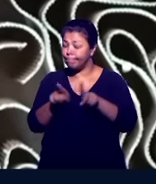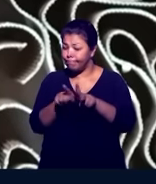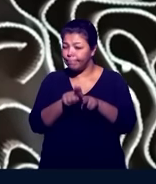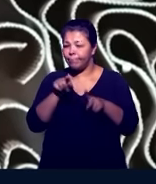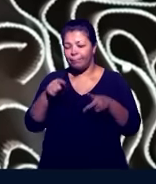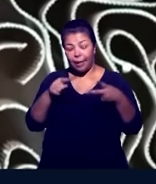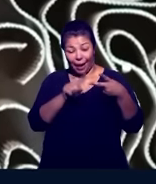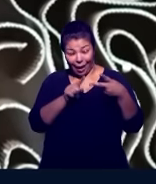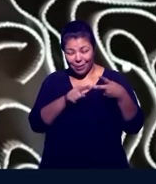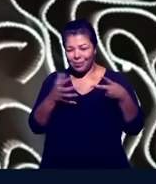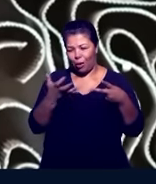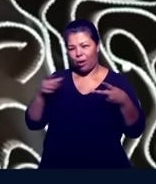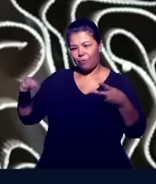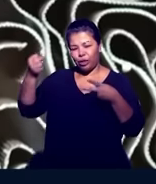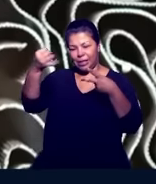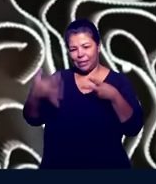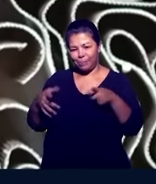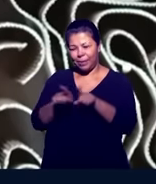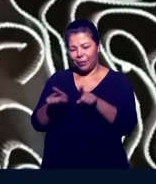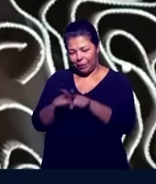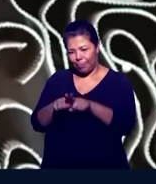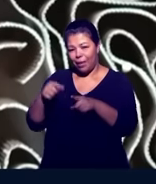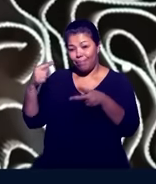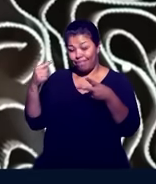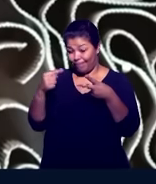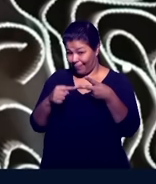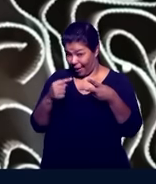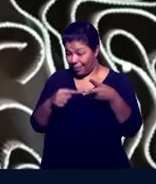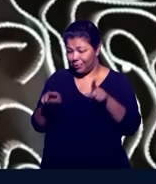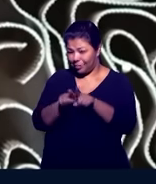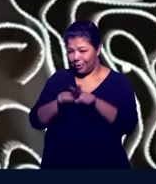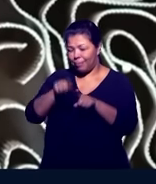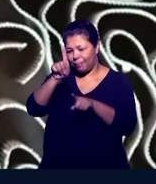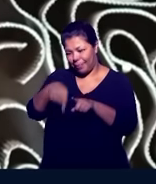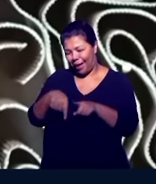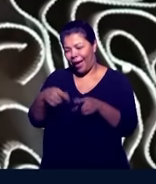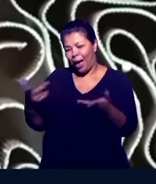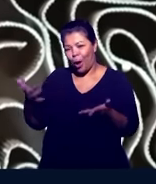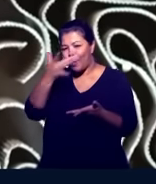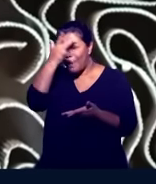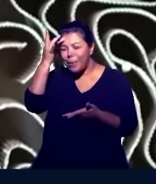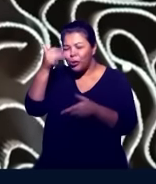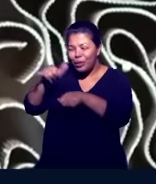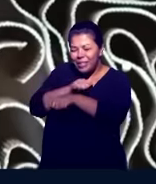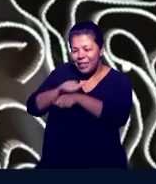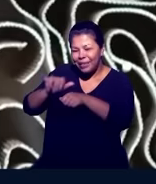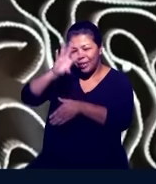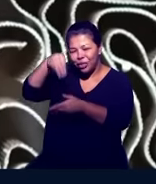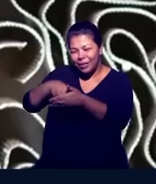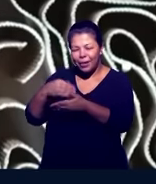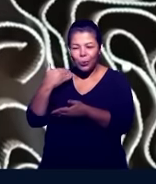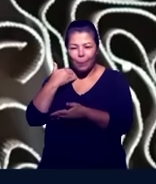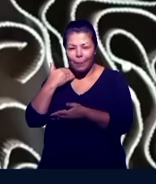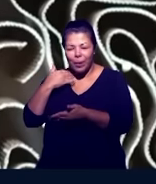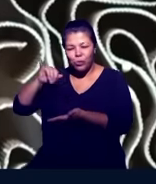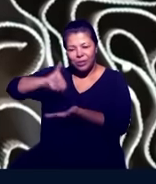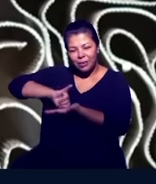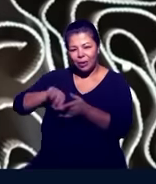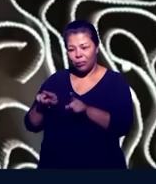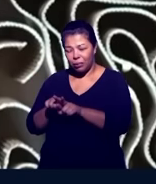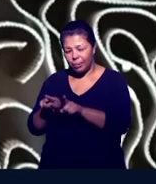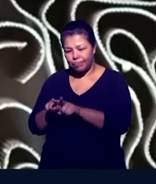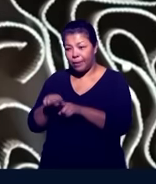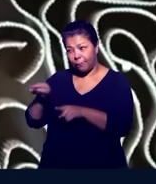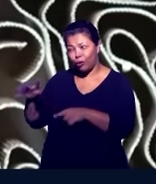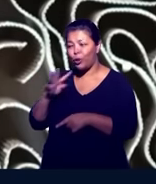indicação política ou não foi e na verdade ele é um técnico de carreira do Banco Central que o Senhor conhece muito bem e a gente tem que tem que acho que vale a pena